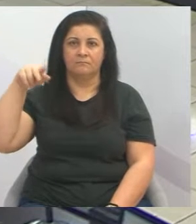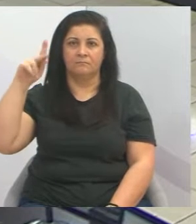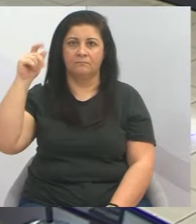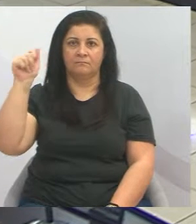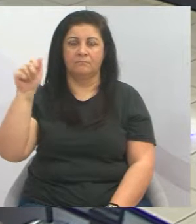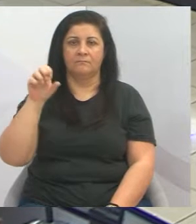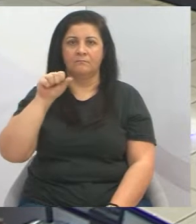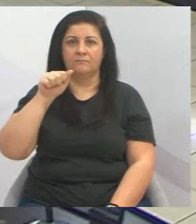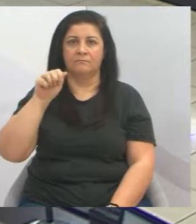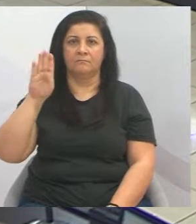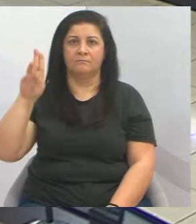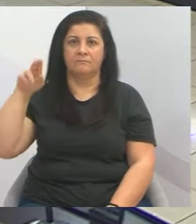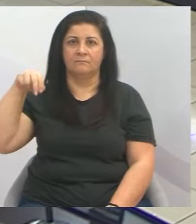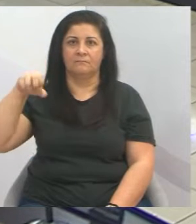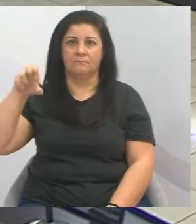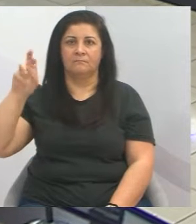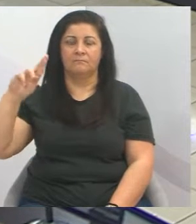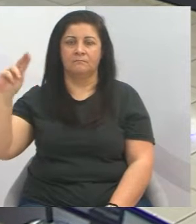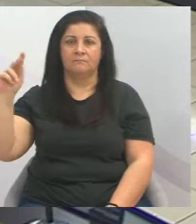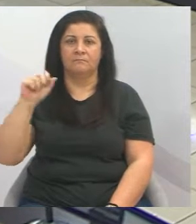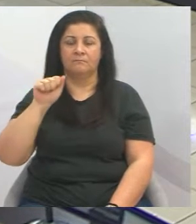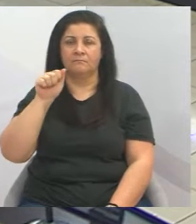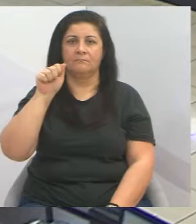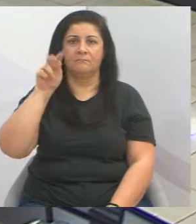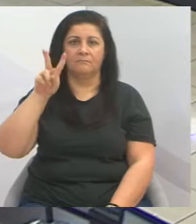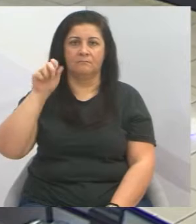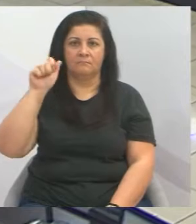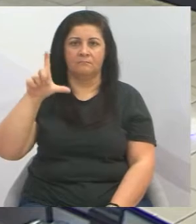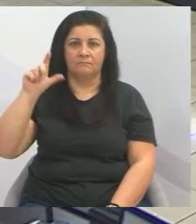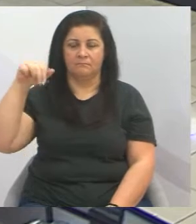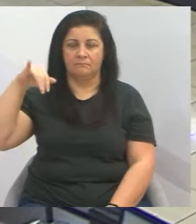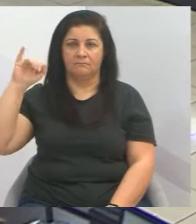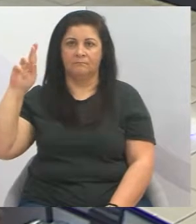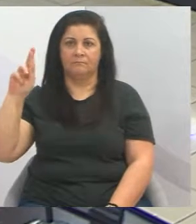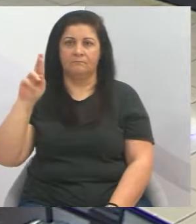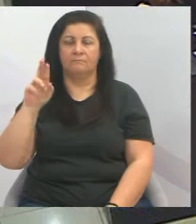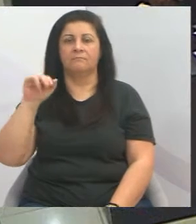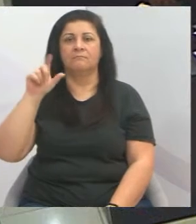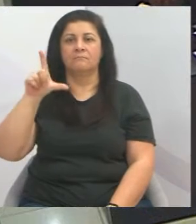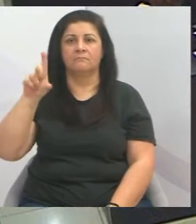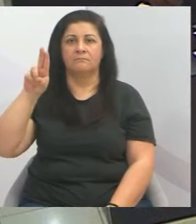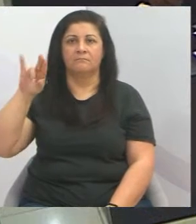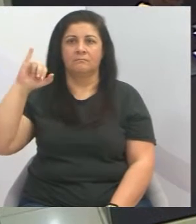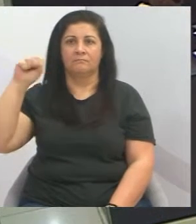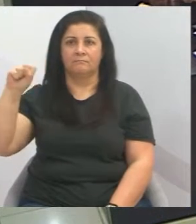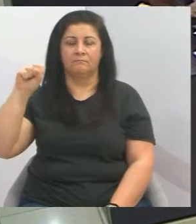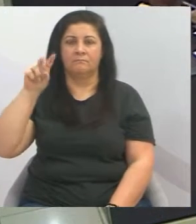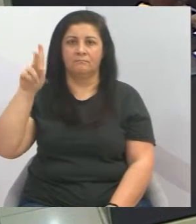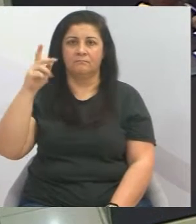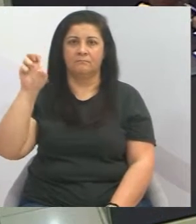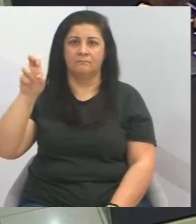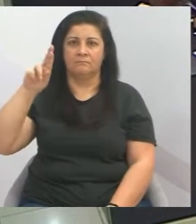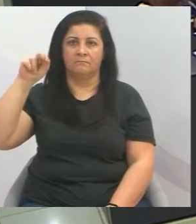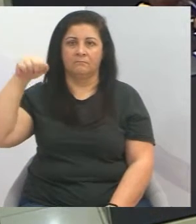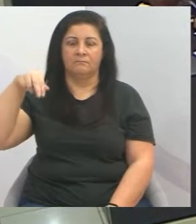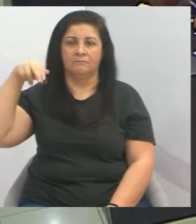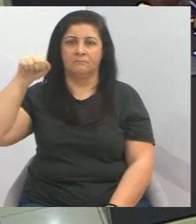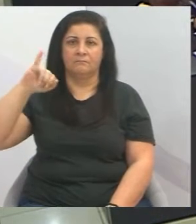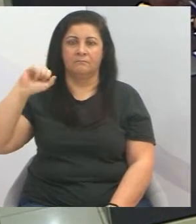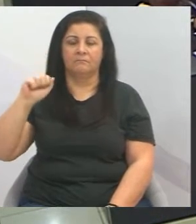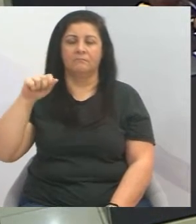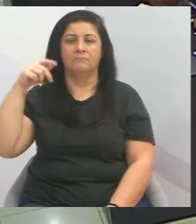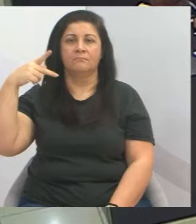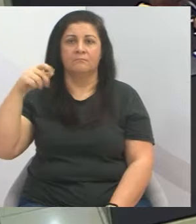Madureira Valmir do Parque meia-lua Fernando Barreto Luís Flávio também passou Rogério